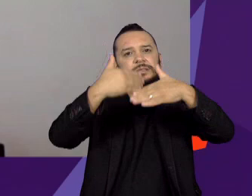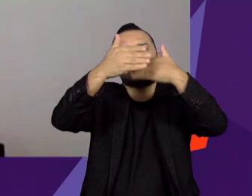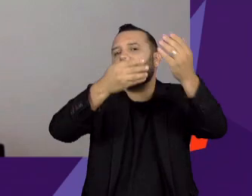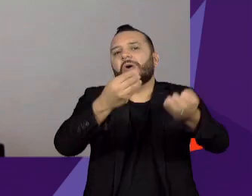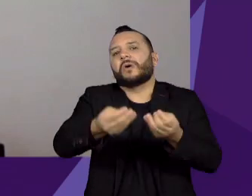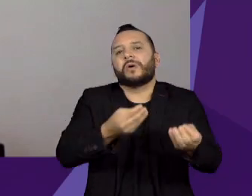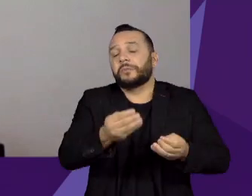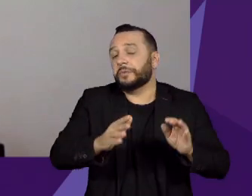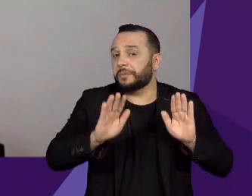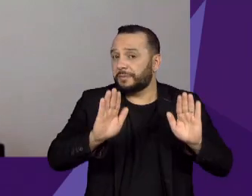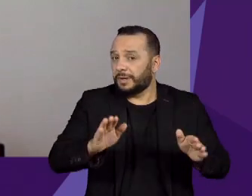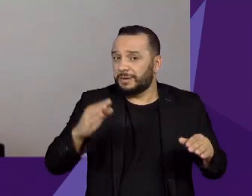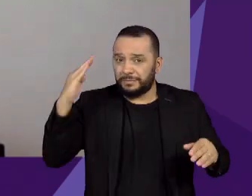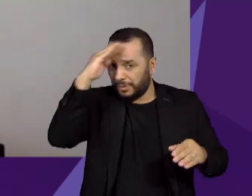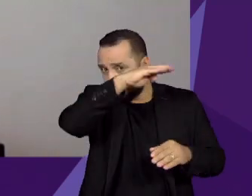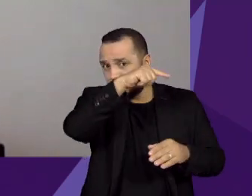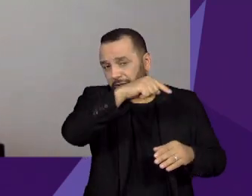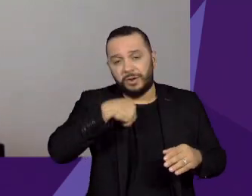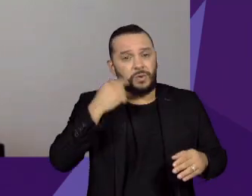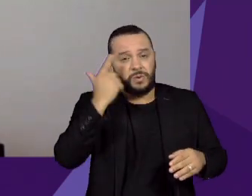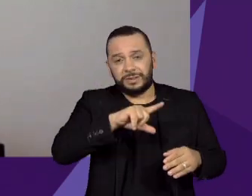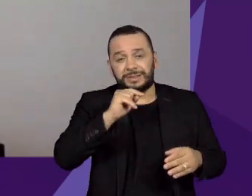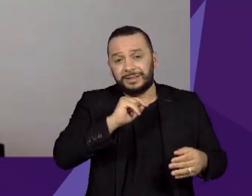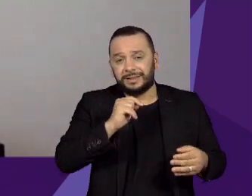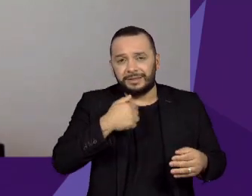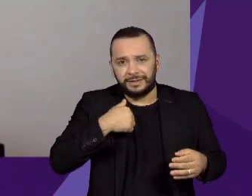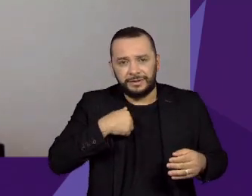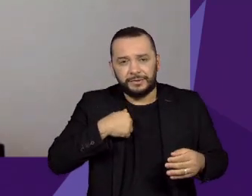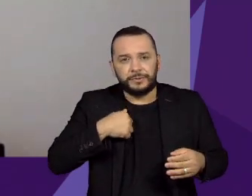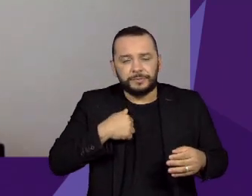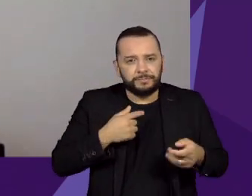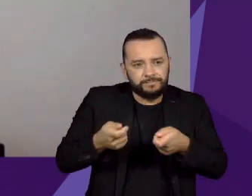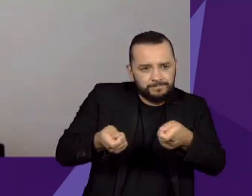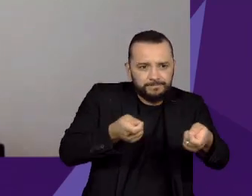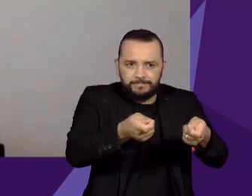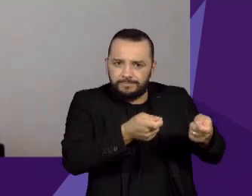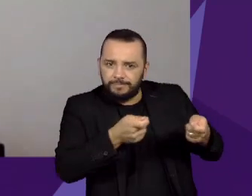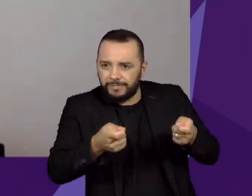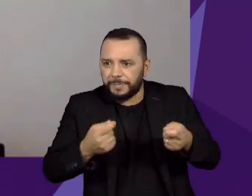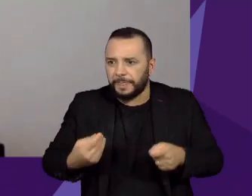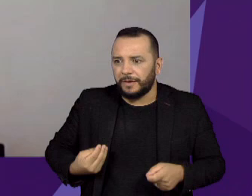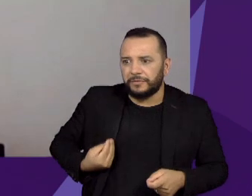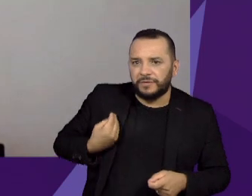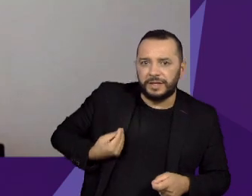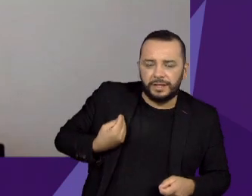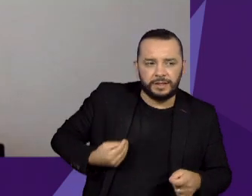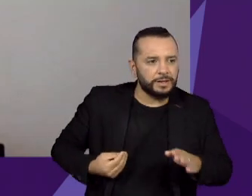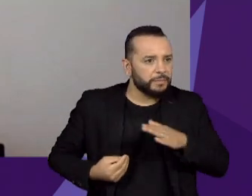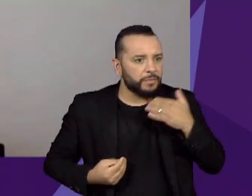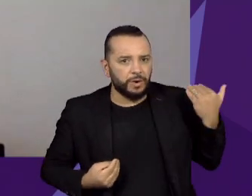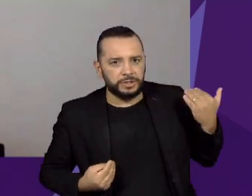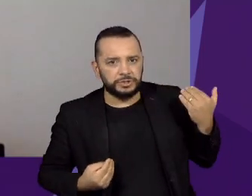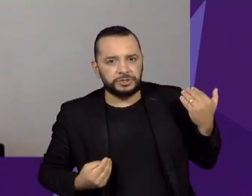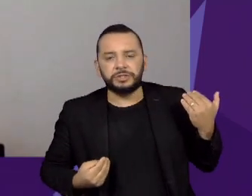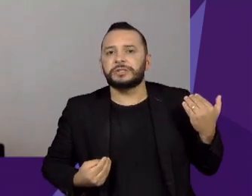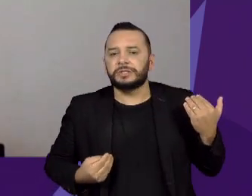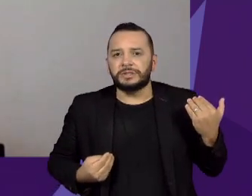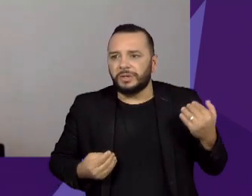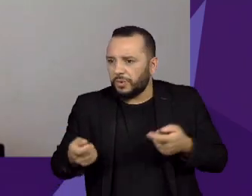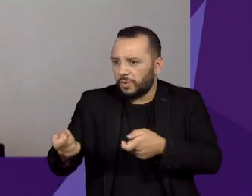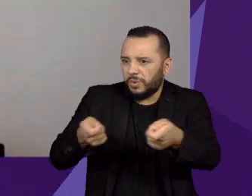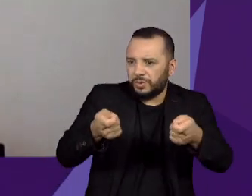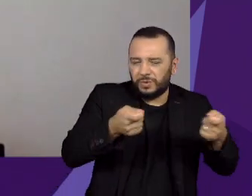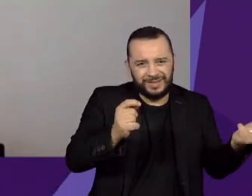conseguiu liderar a questão de vida ou morte na consequência das suas ações, era morrer ou viver. Ou seja, uma coisa que tem um